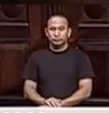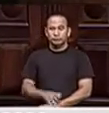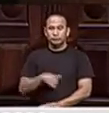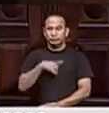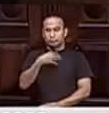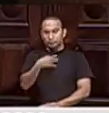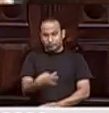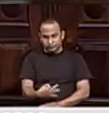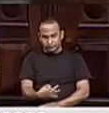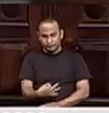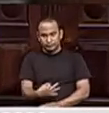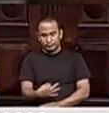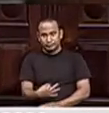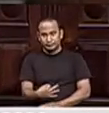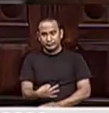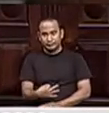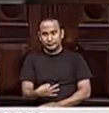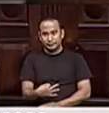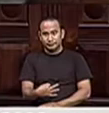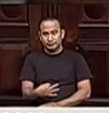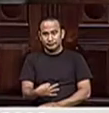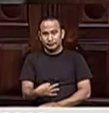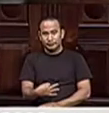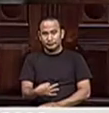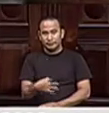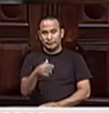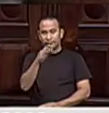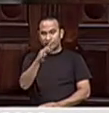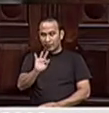Assim como o Supremo Tribunal Federal